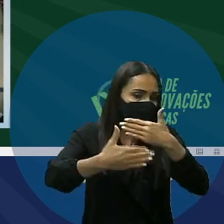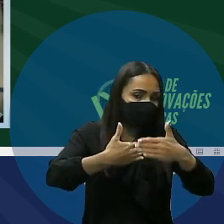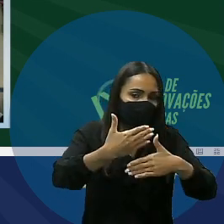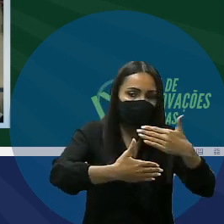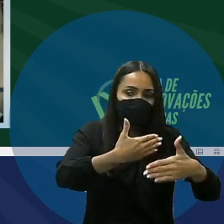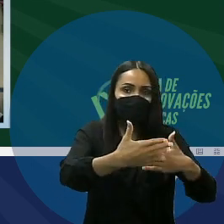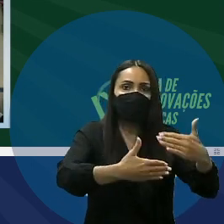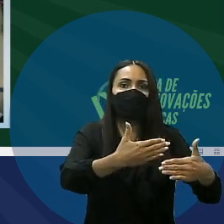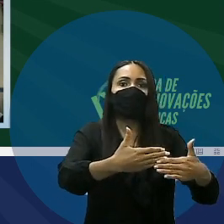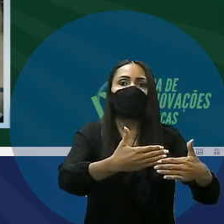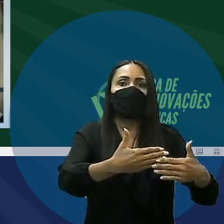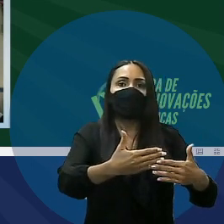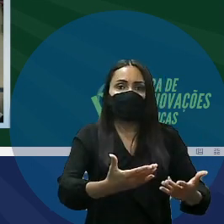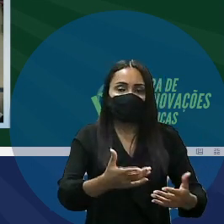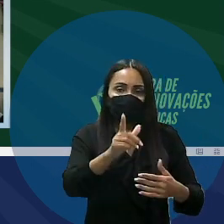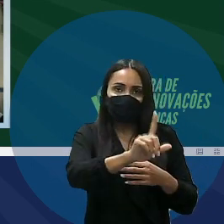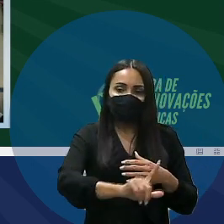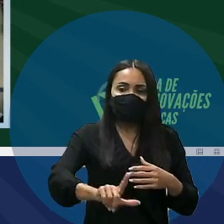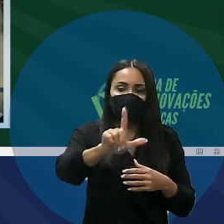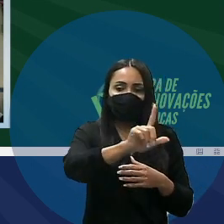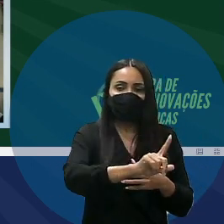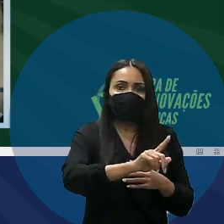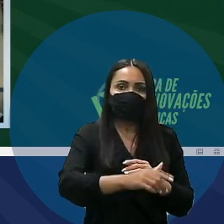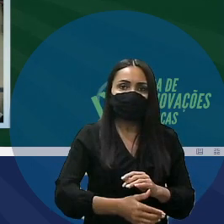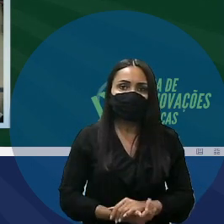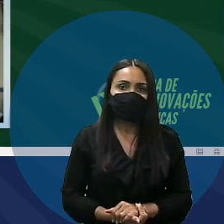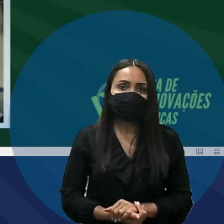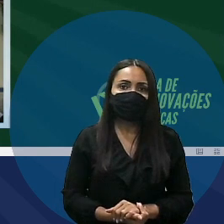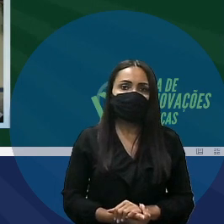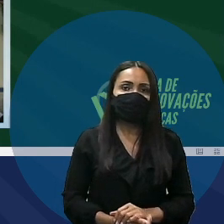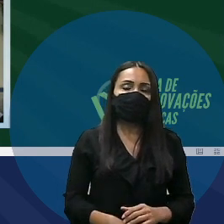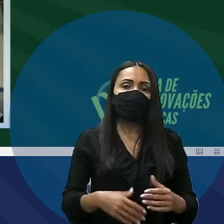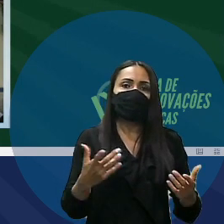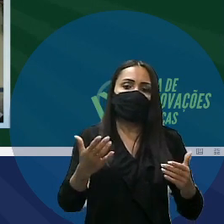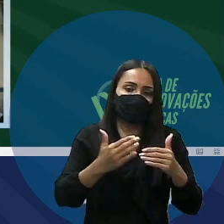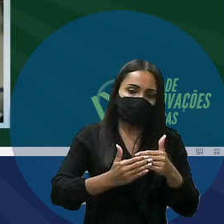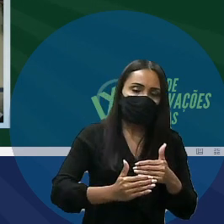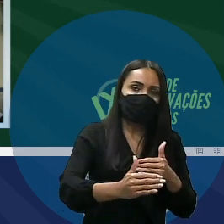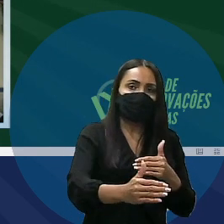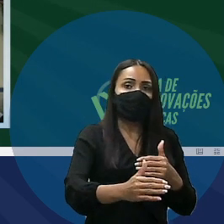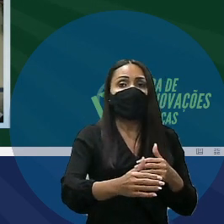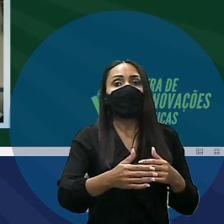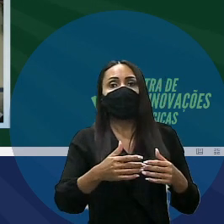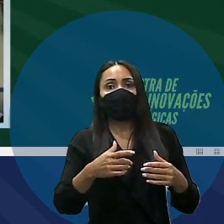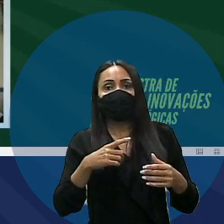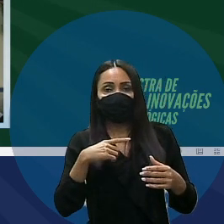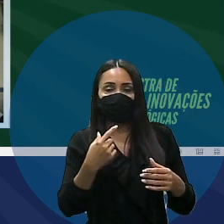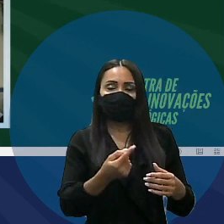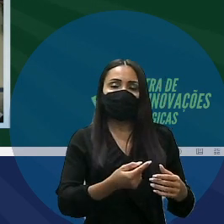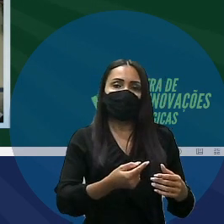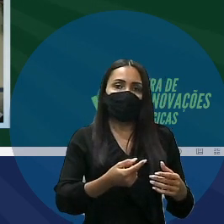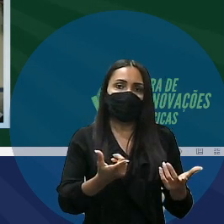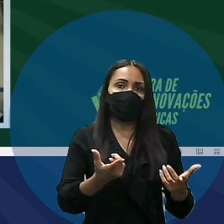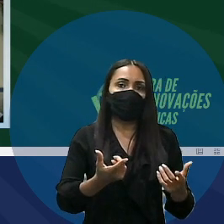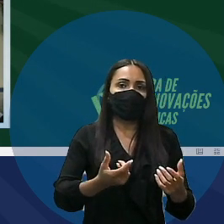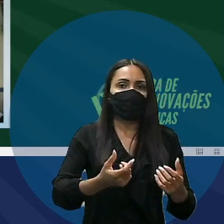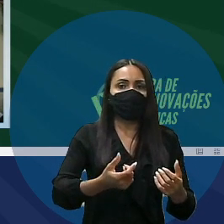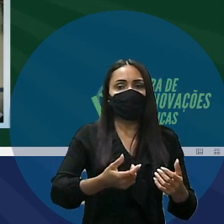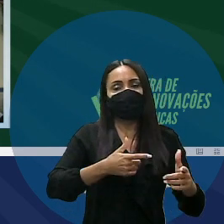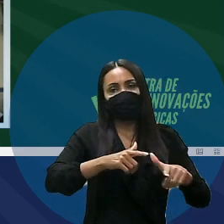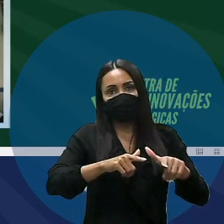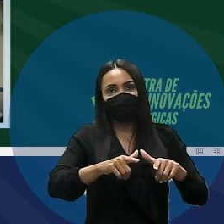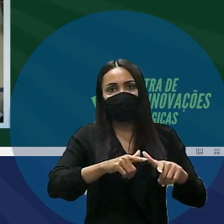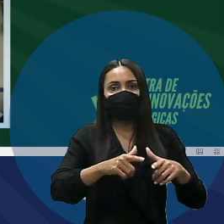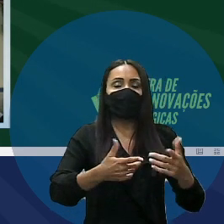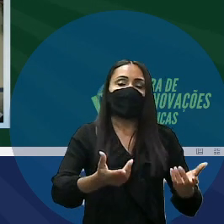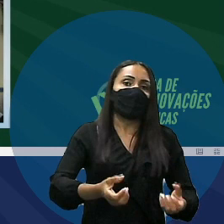carreira literária, né? E aí, a partir daí, como a gente trabalha muito poesia, a gente tem aí desenvolvimento